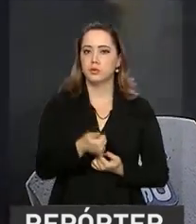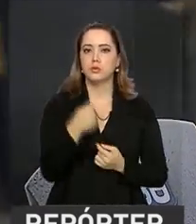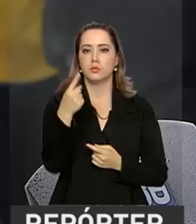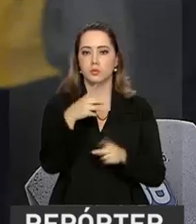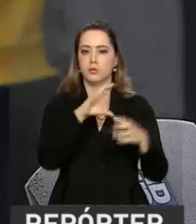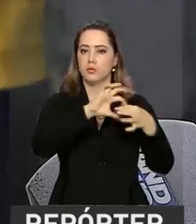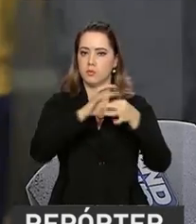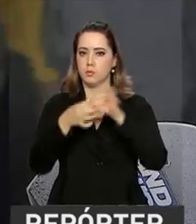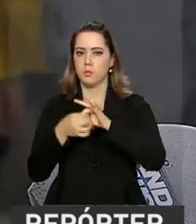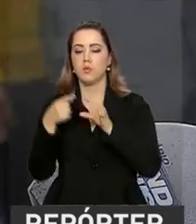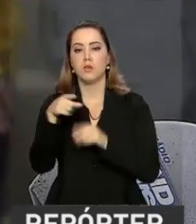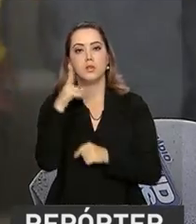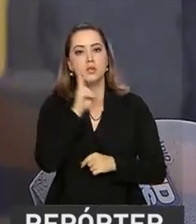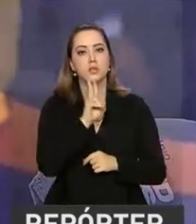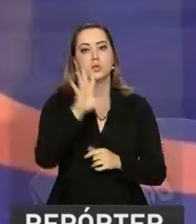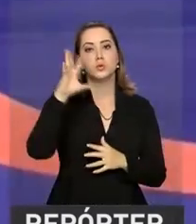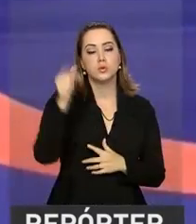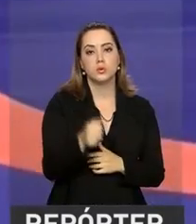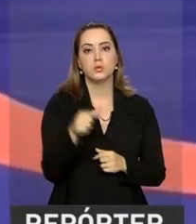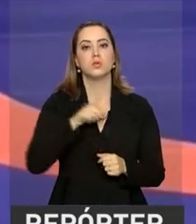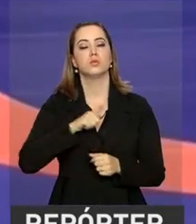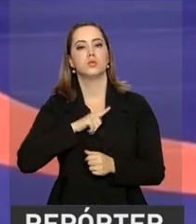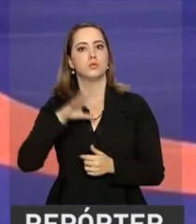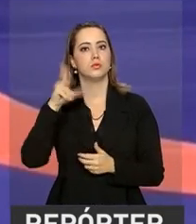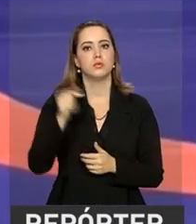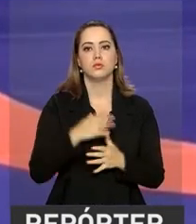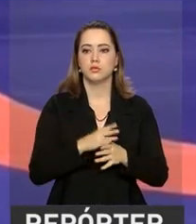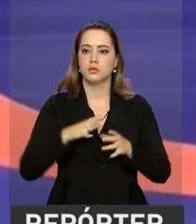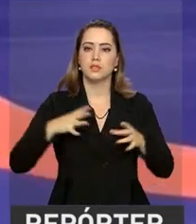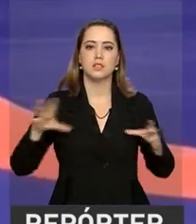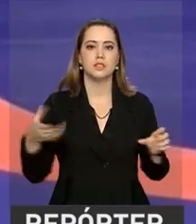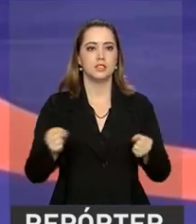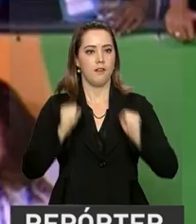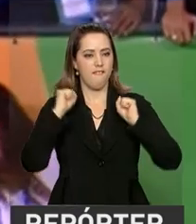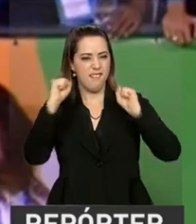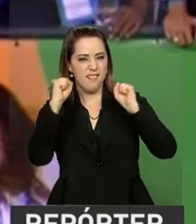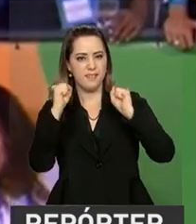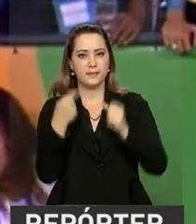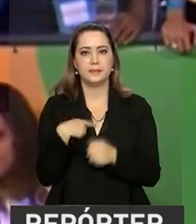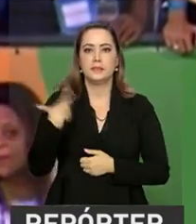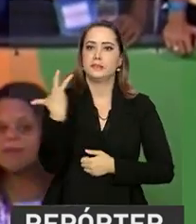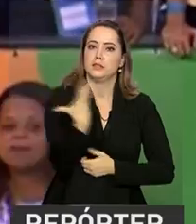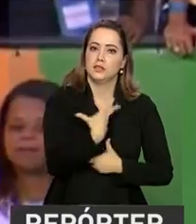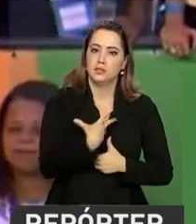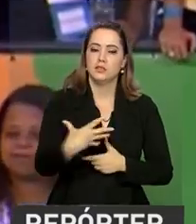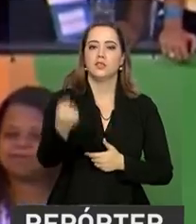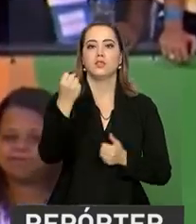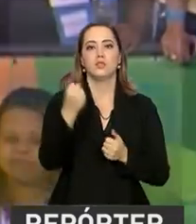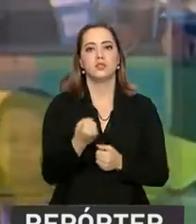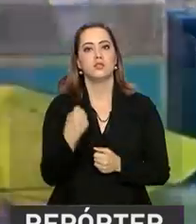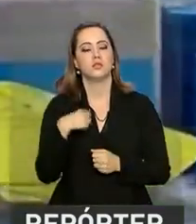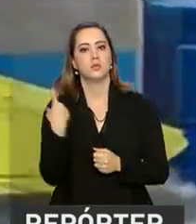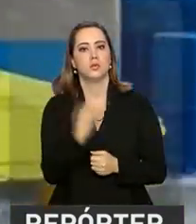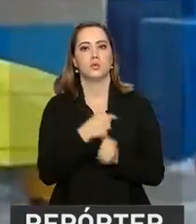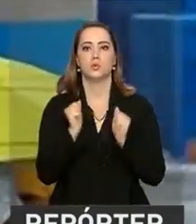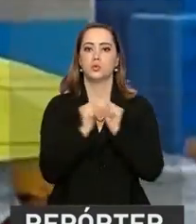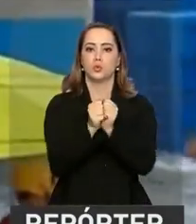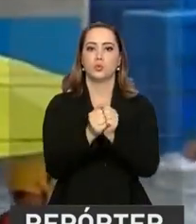Olimpíada e que todos tem uma grande torcida e que vamos estar lá todo mundo junto.